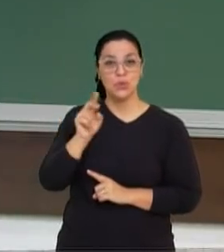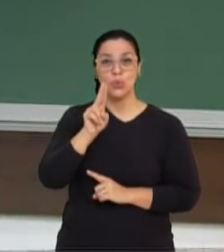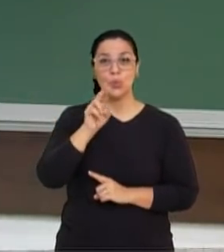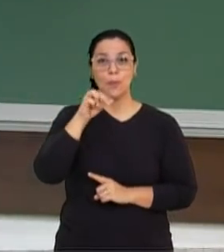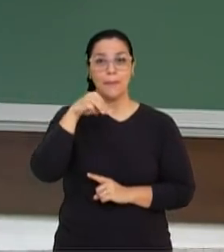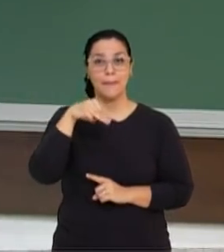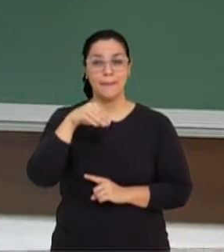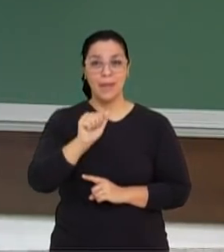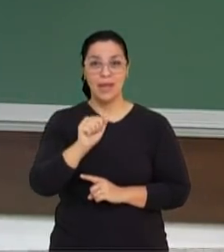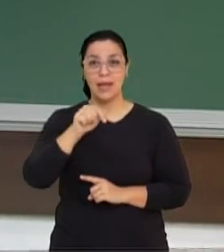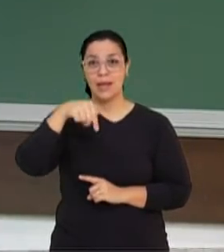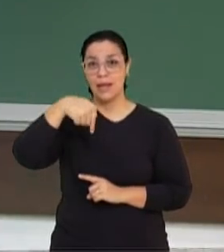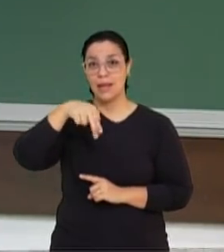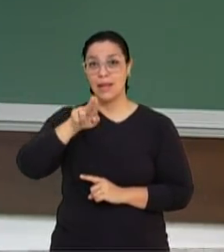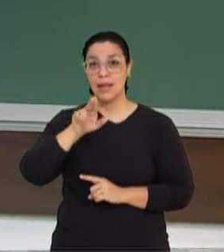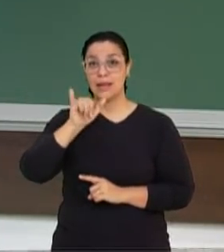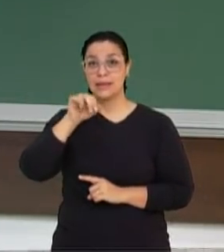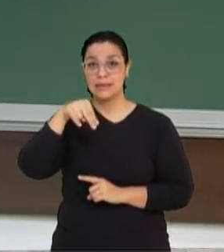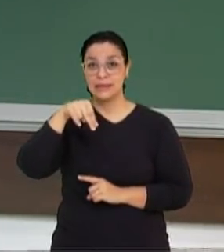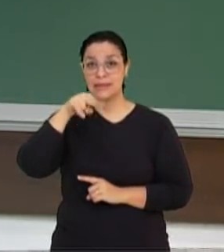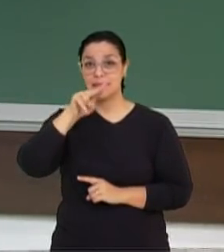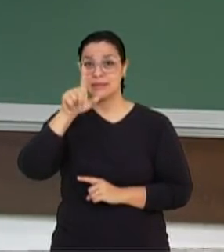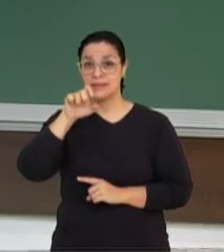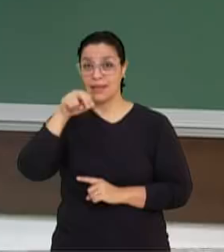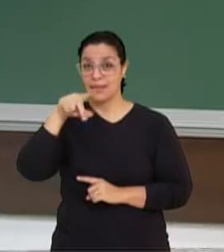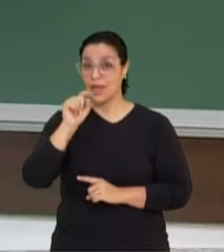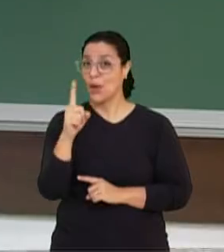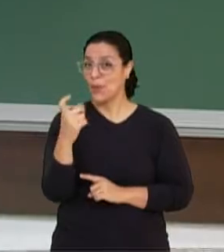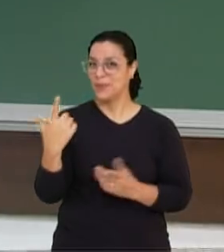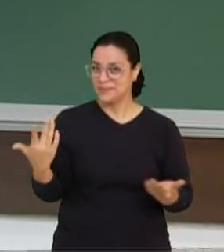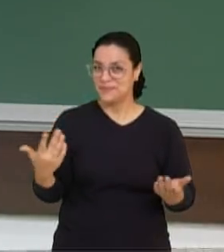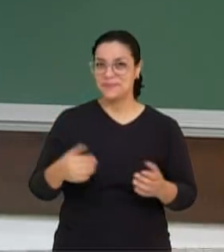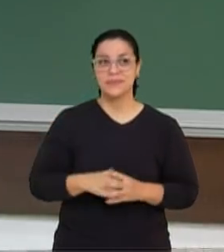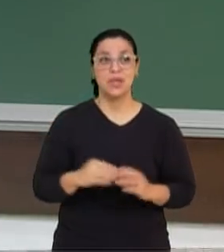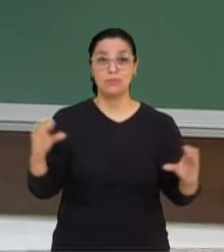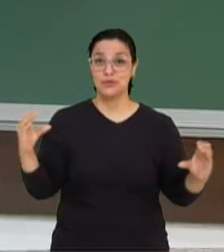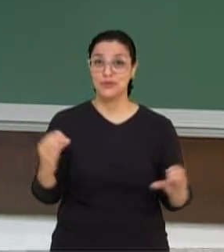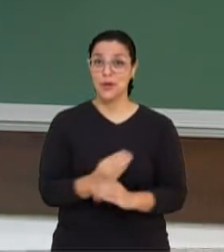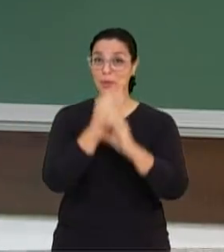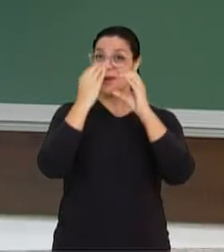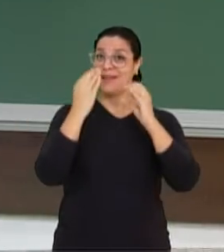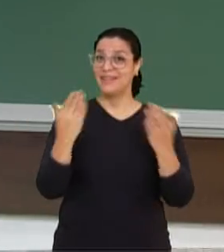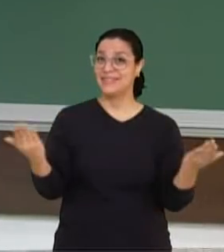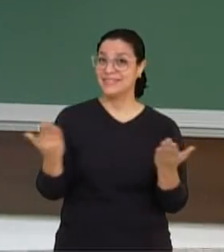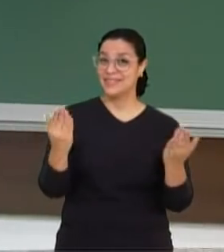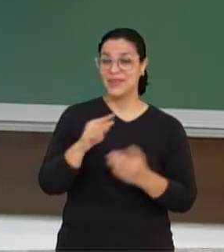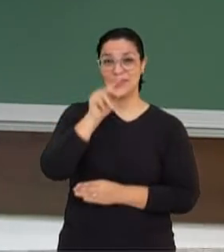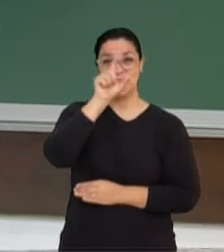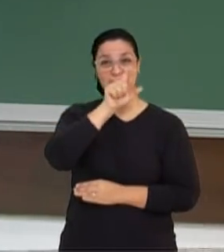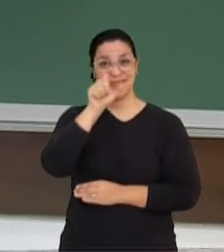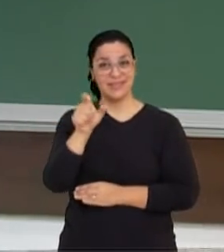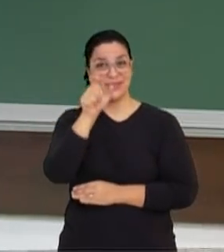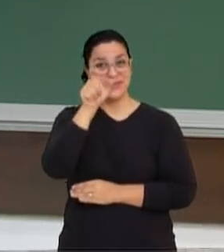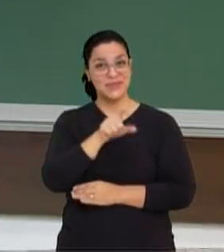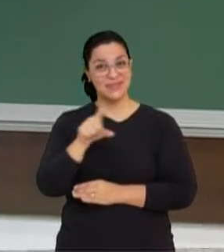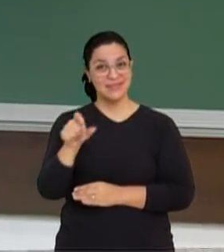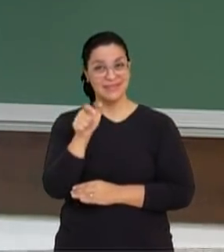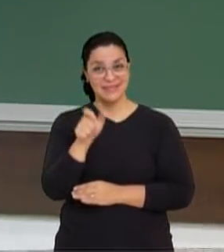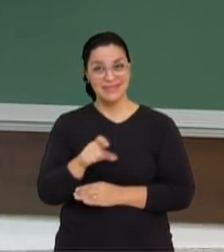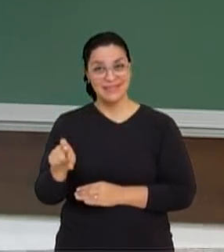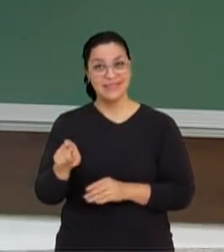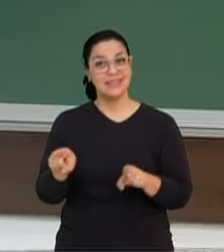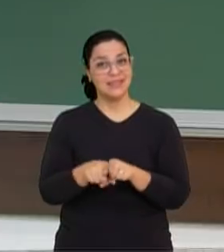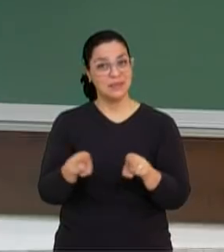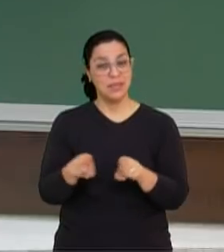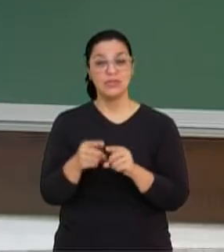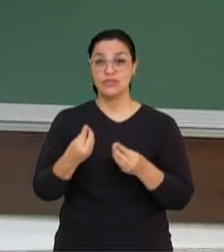uma quinzena, né? 15 dias é exatamente uma quinzena, tá bom? Então, essa é a nossa cruzadinha completa, tá? Ela